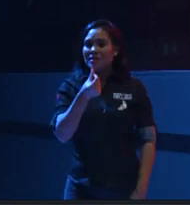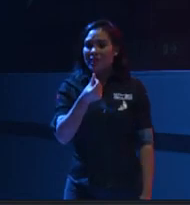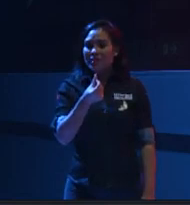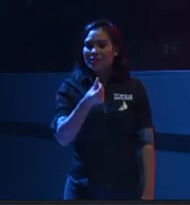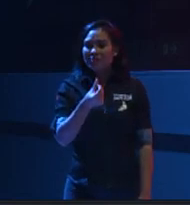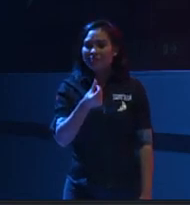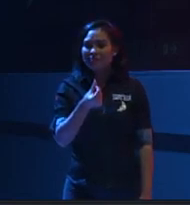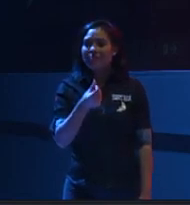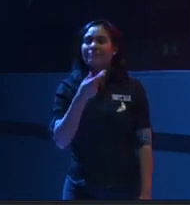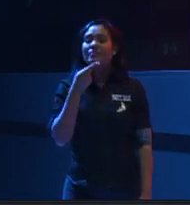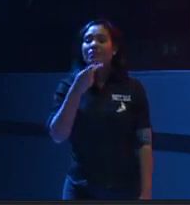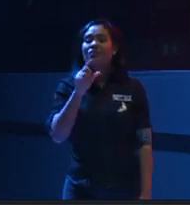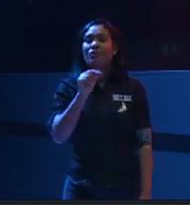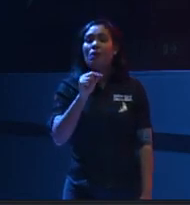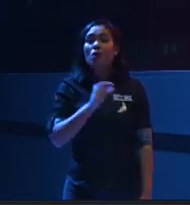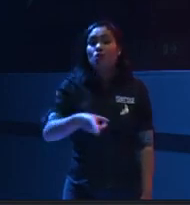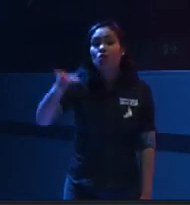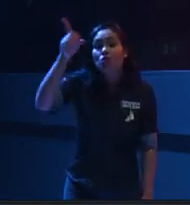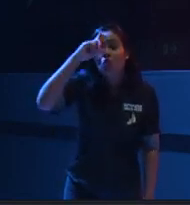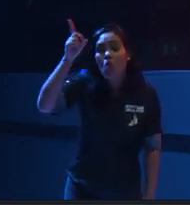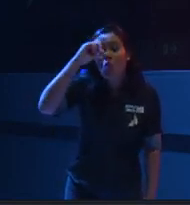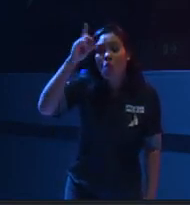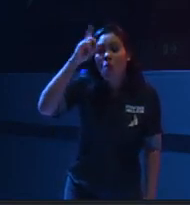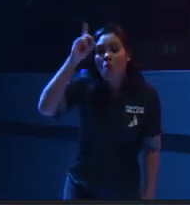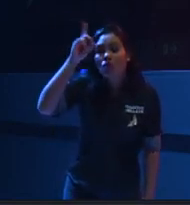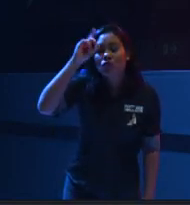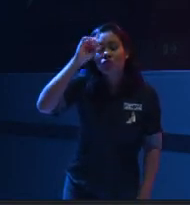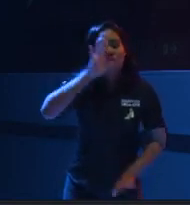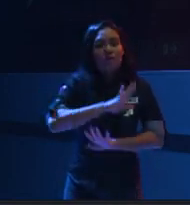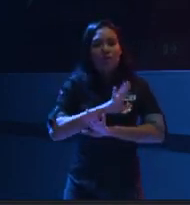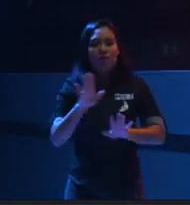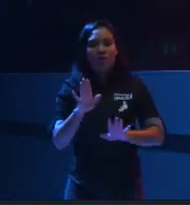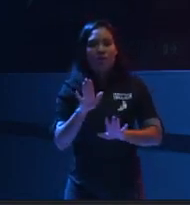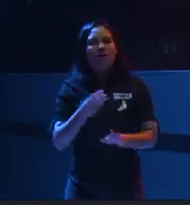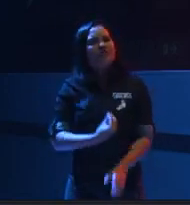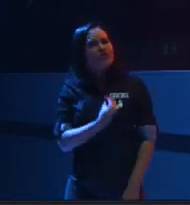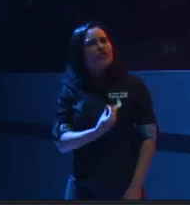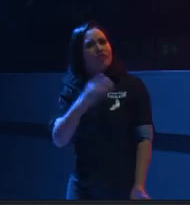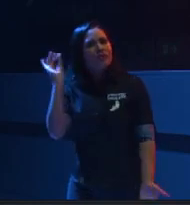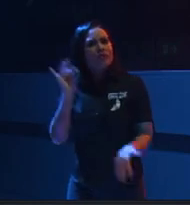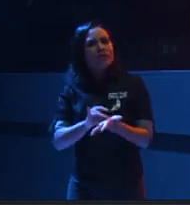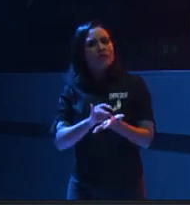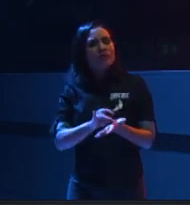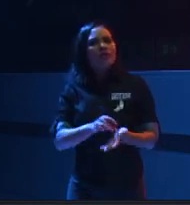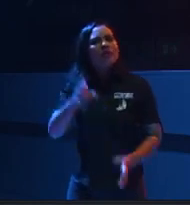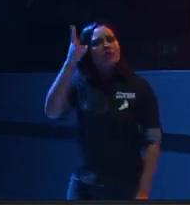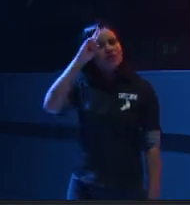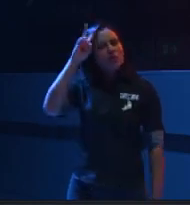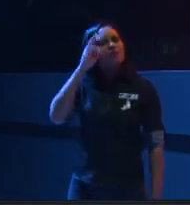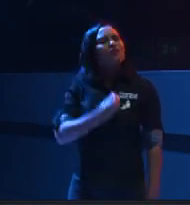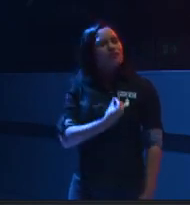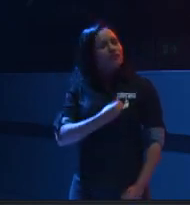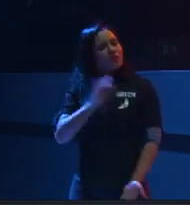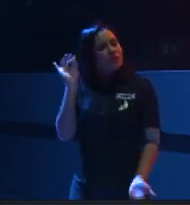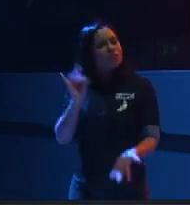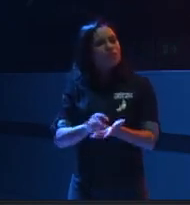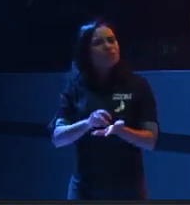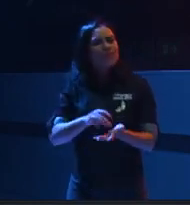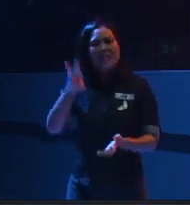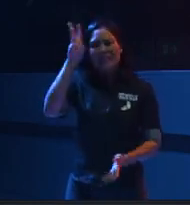mal e vamos viver hoje segunda-feira vamos ver segunda-feira terça-feira terça-feira eu não vou ficar